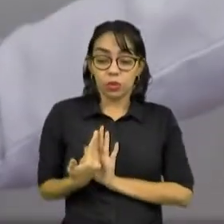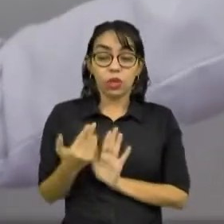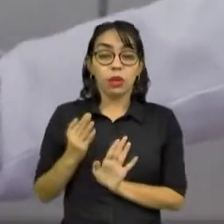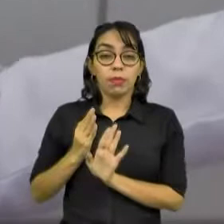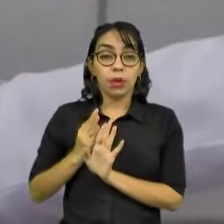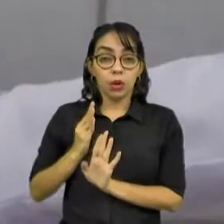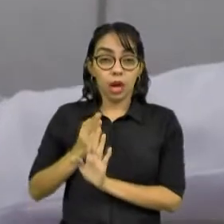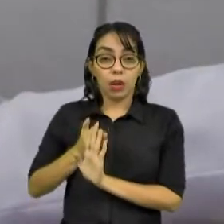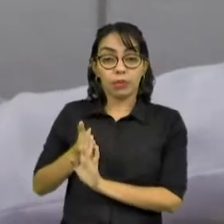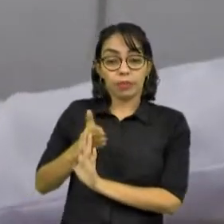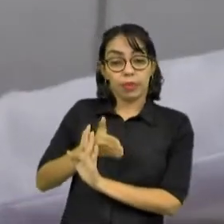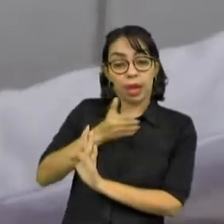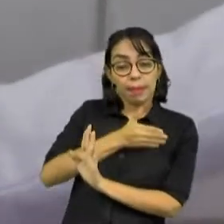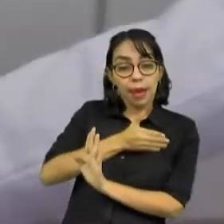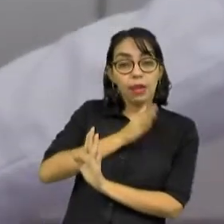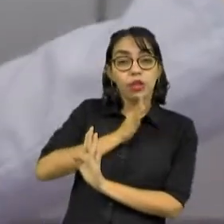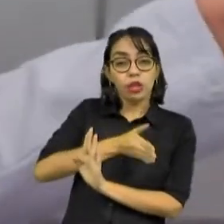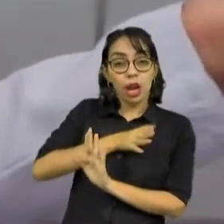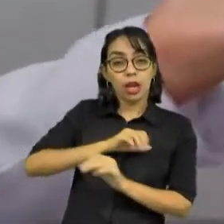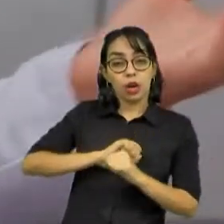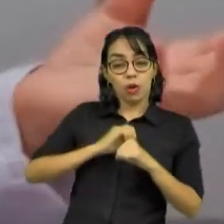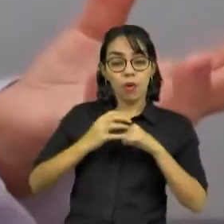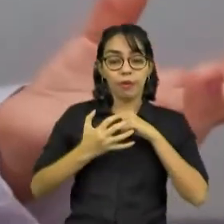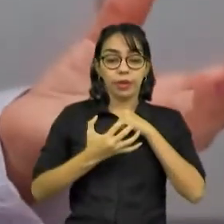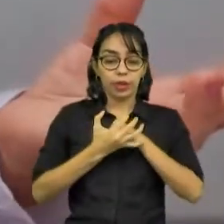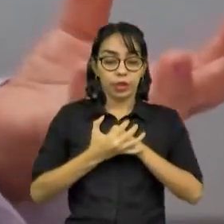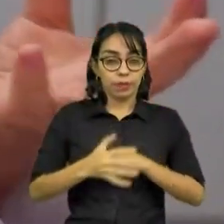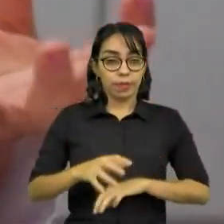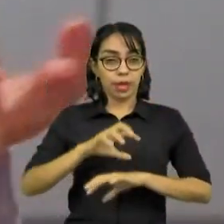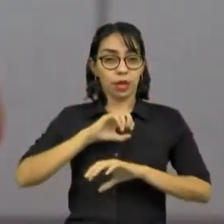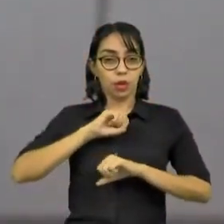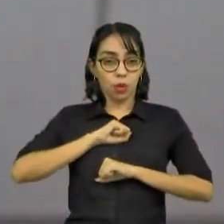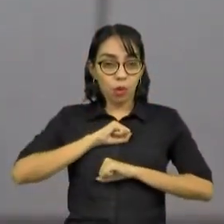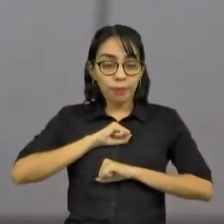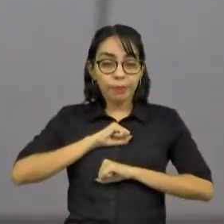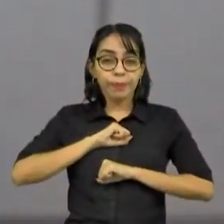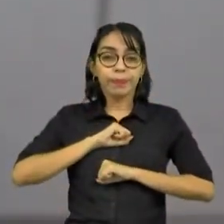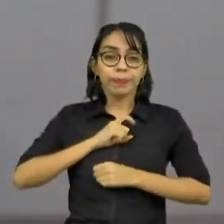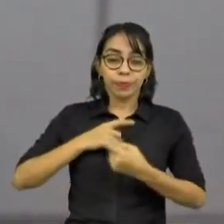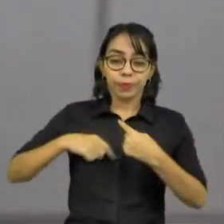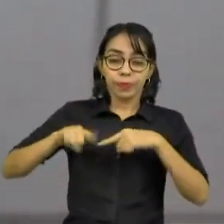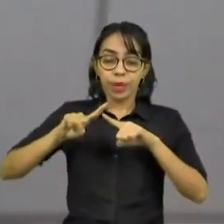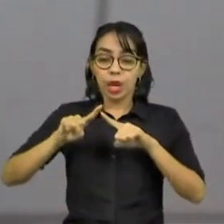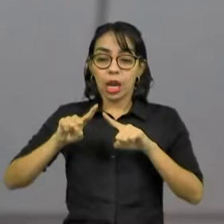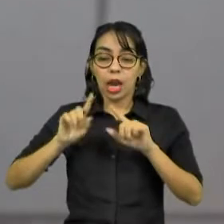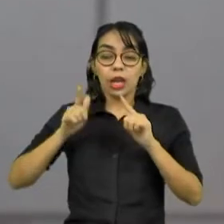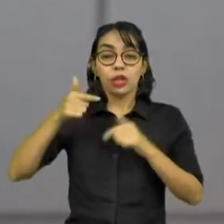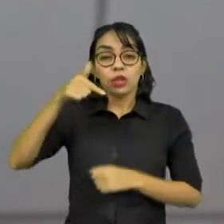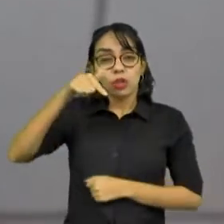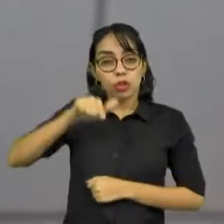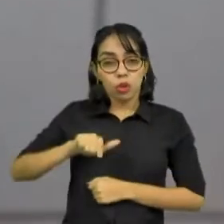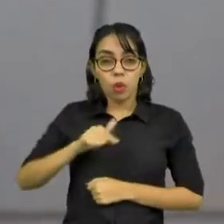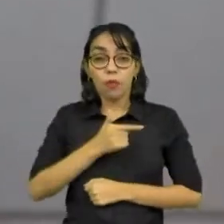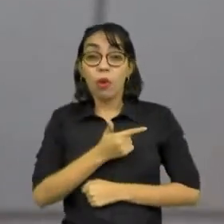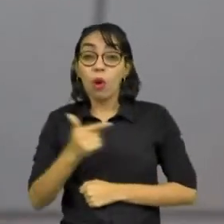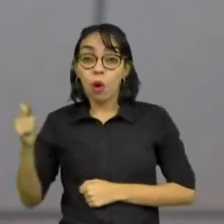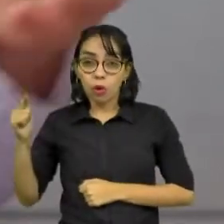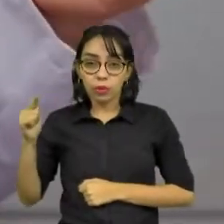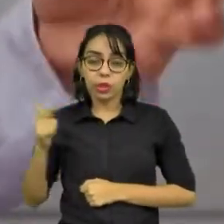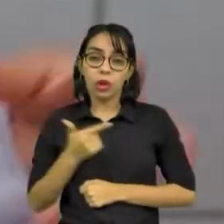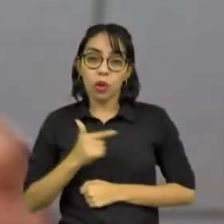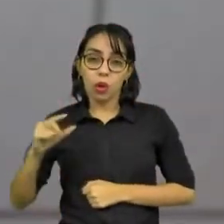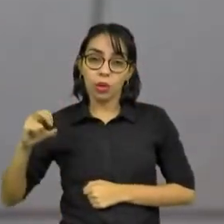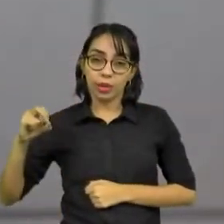há pouco tempo e provavelmente uma nova infecção, que poderia ser esse